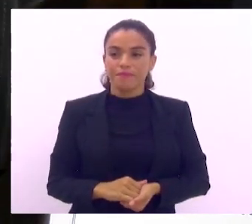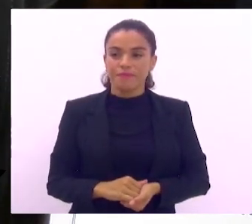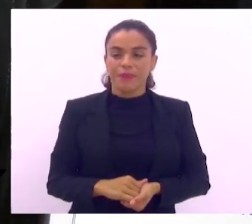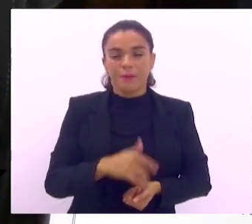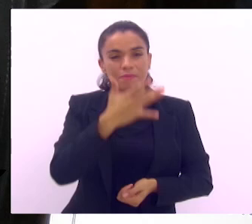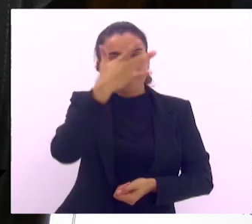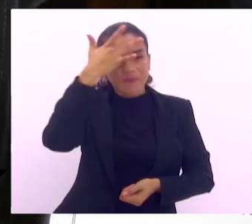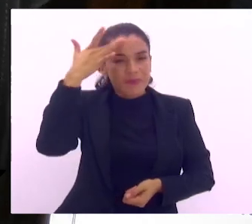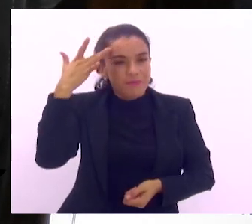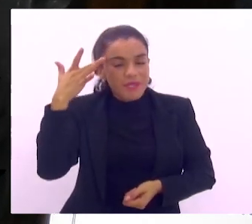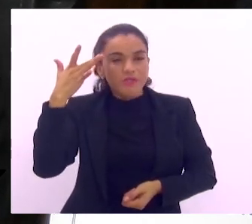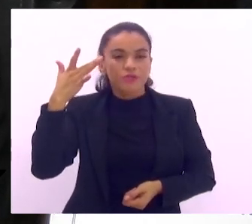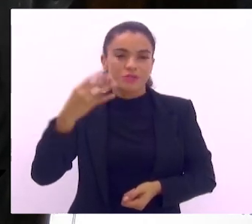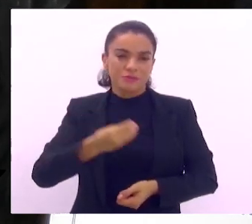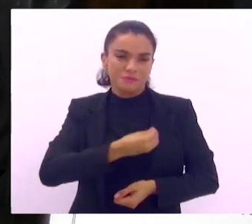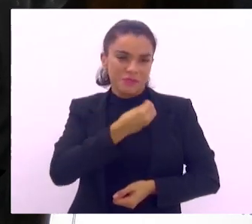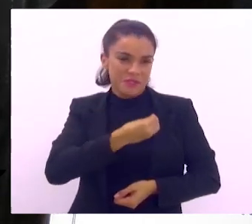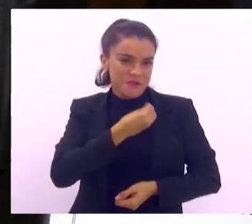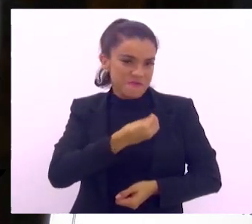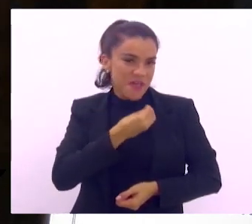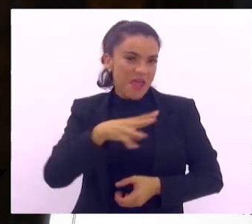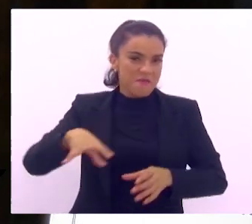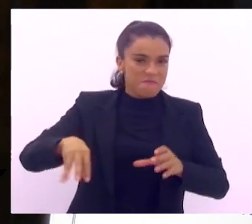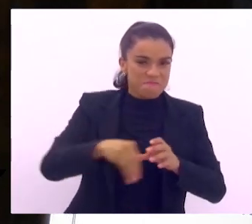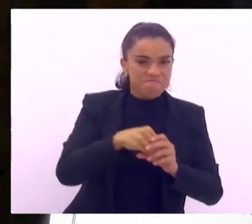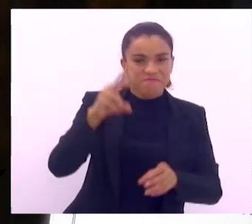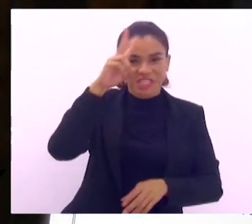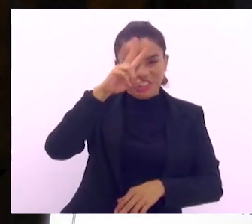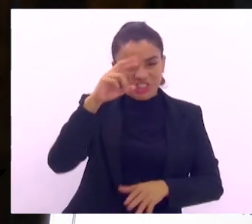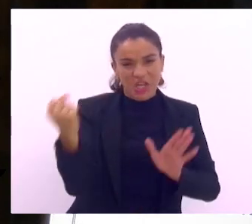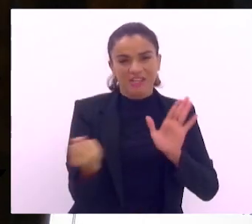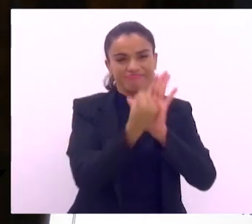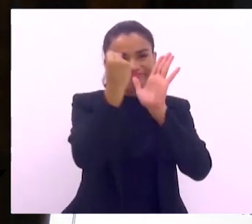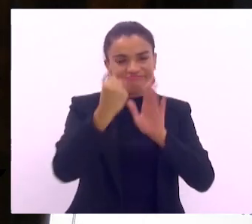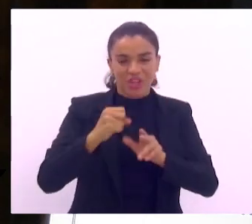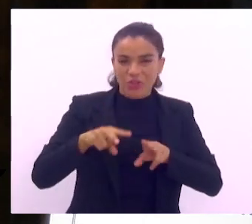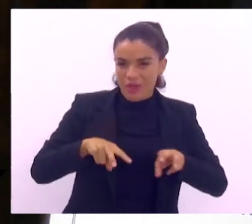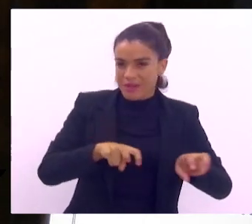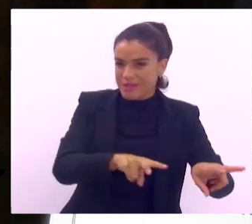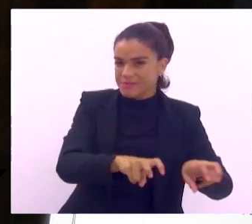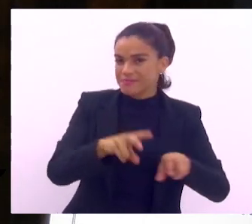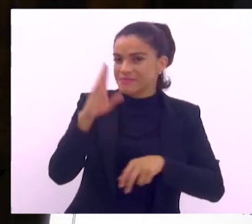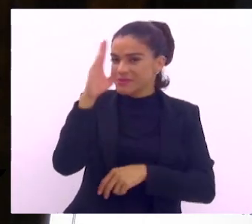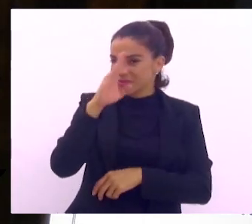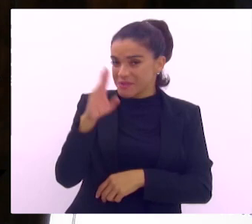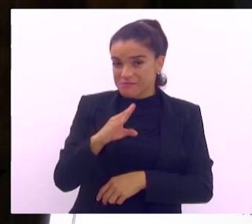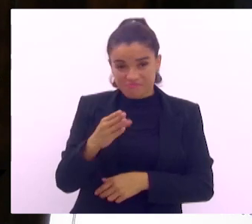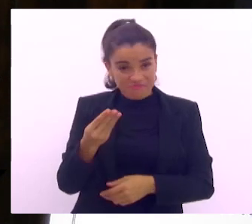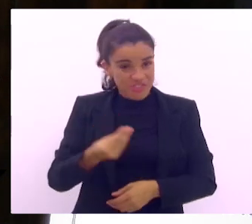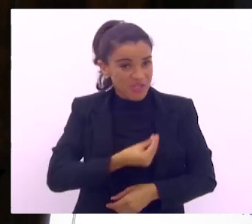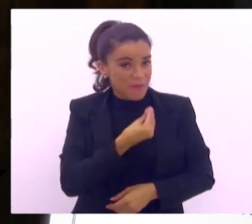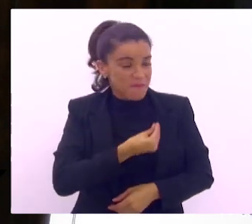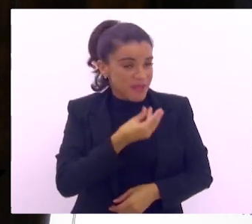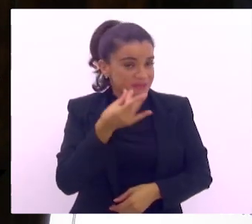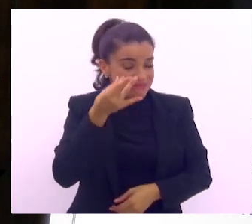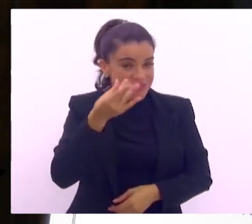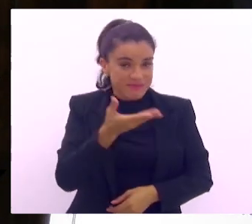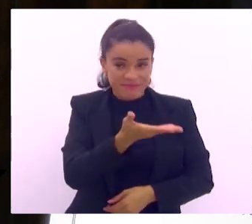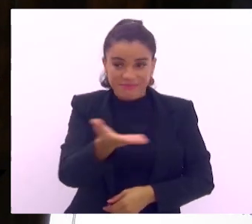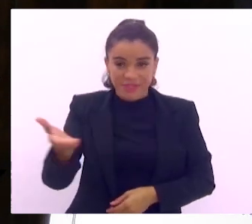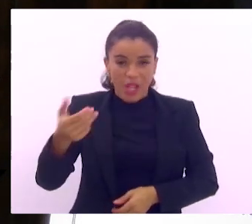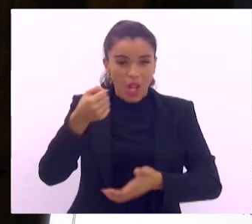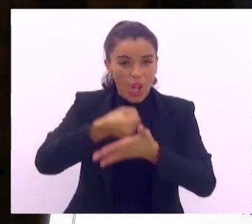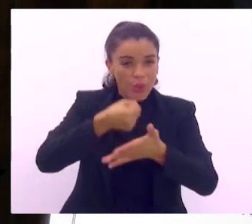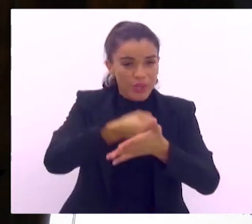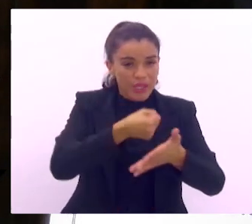pessoas que estiveram na história do atletismo do Rio de Janeiro e do Brasil, estão presentes, lutando por isso, e